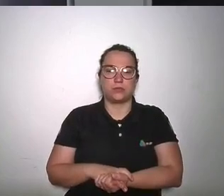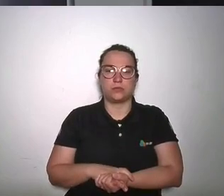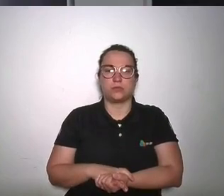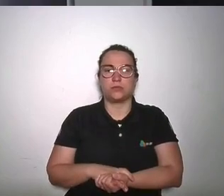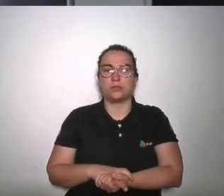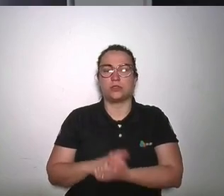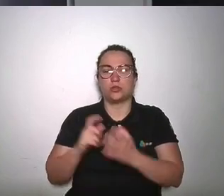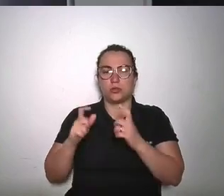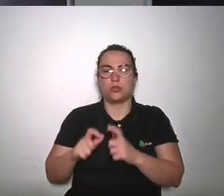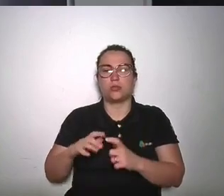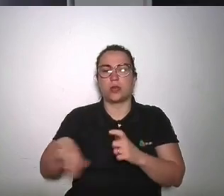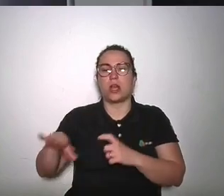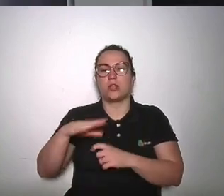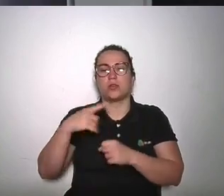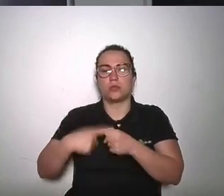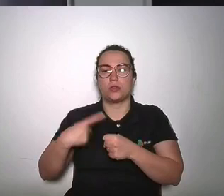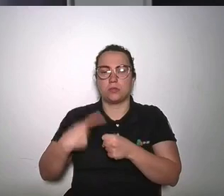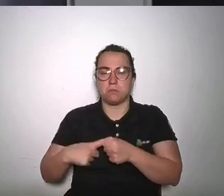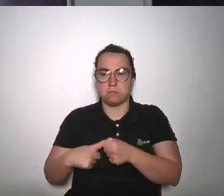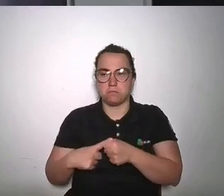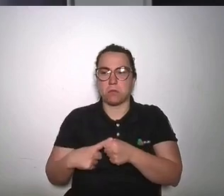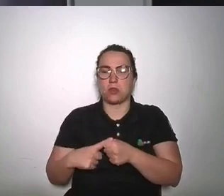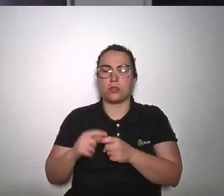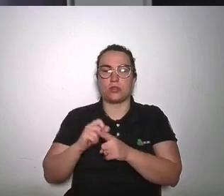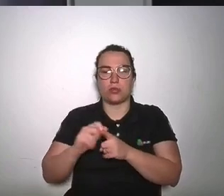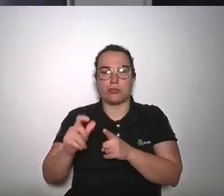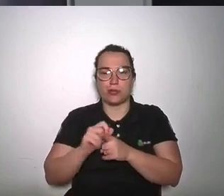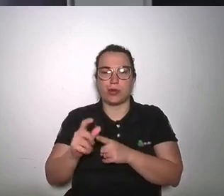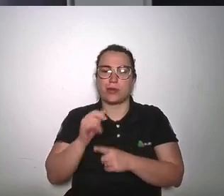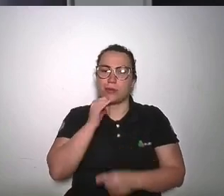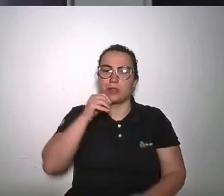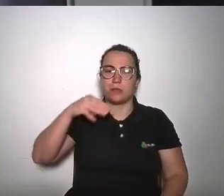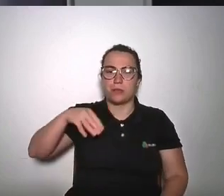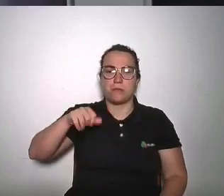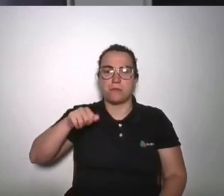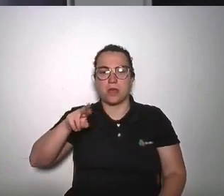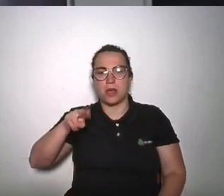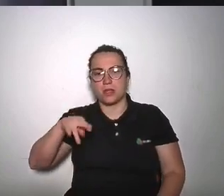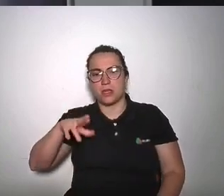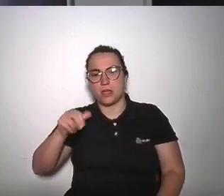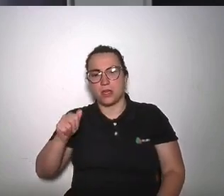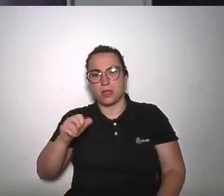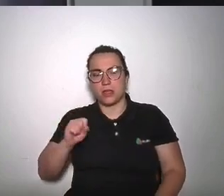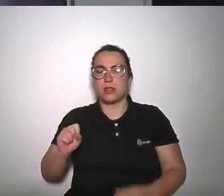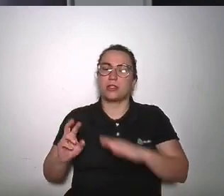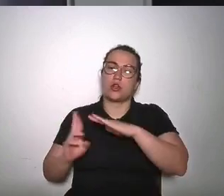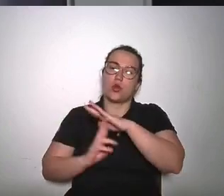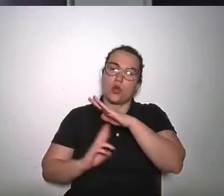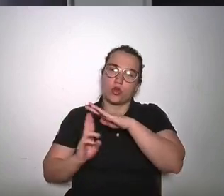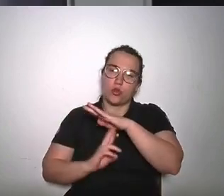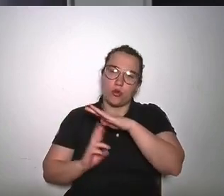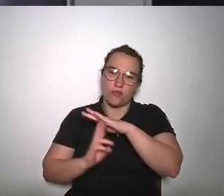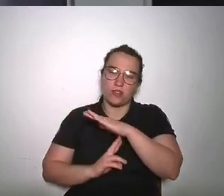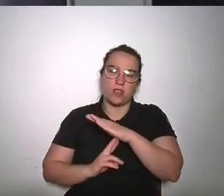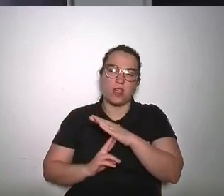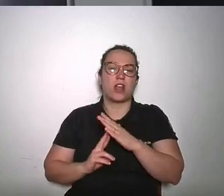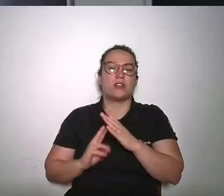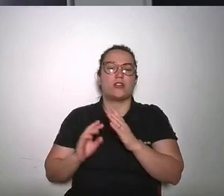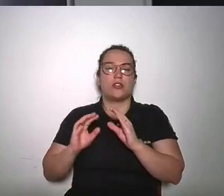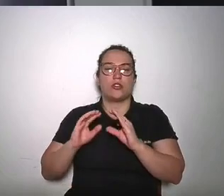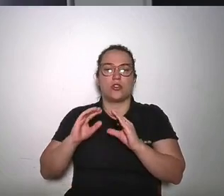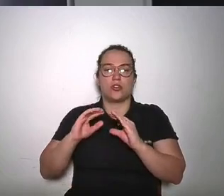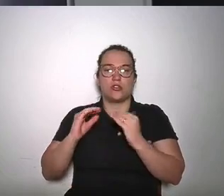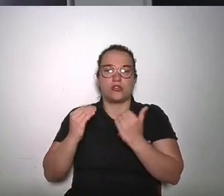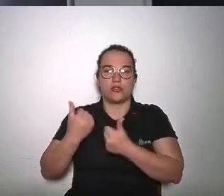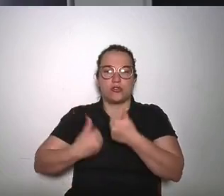espaços municipais que são alugados. Por exemplo, marinas, rodoviária, ginásio de esporte, são cobrados